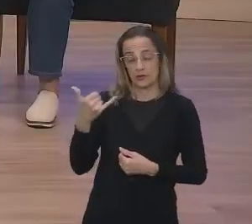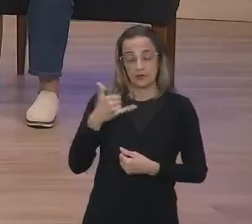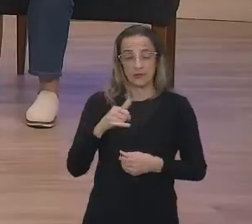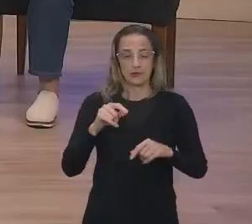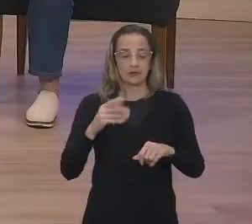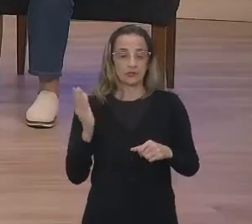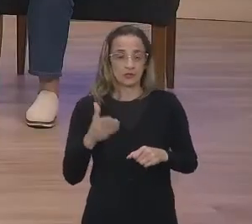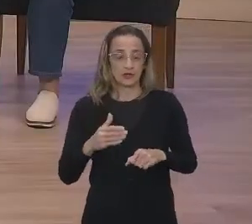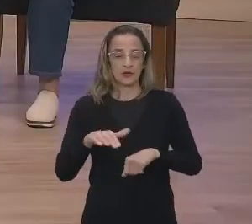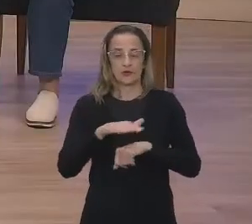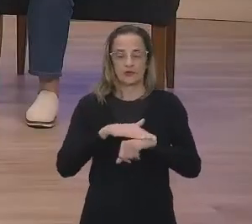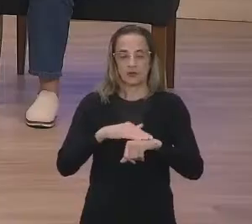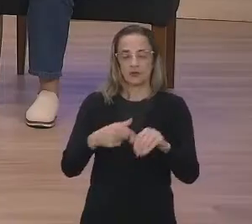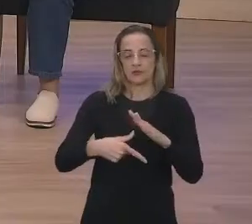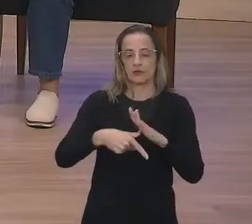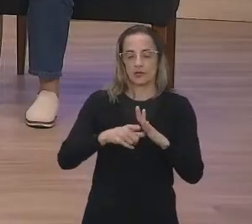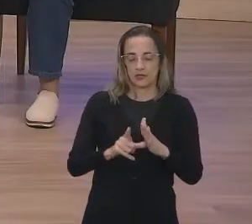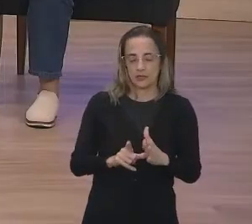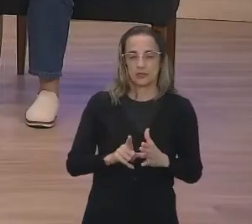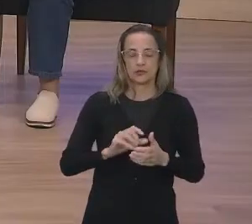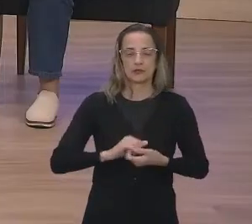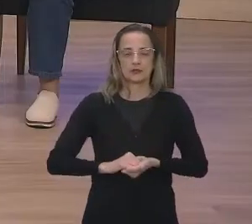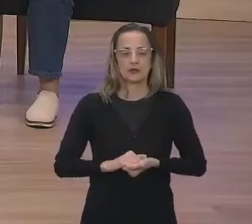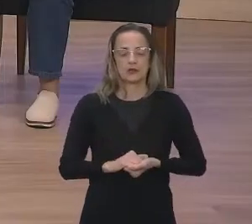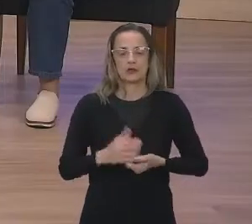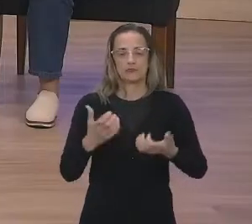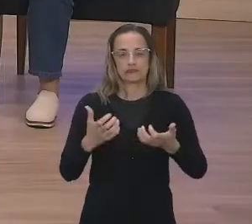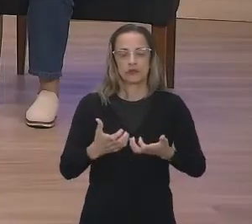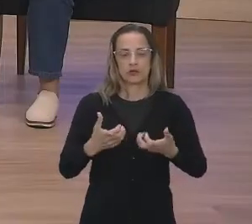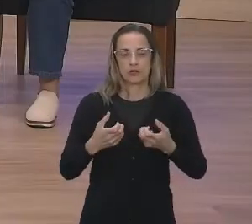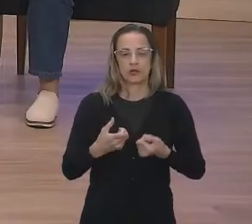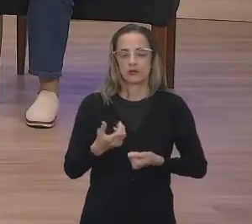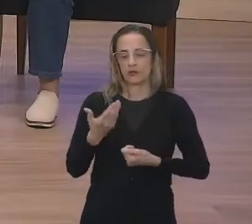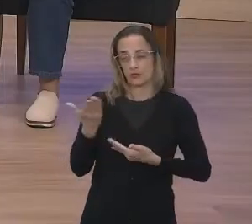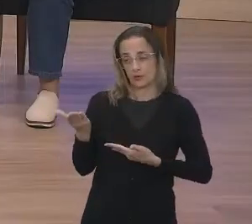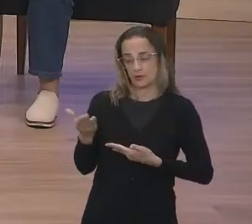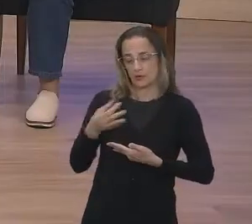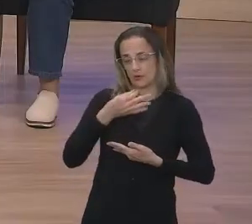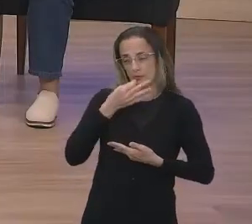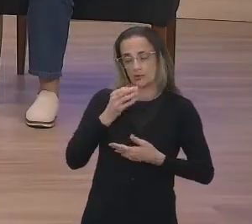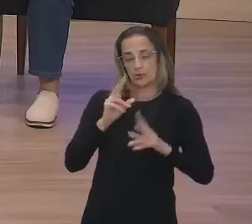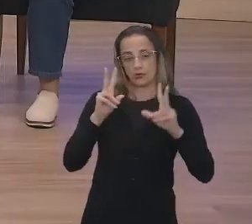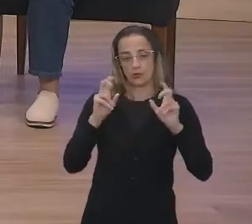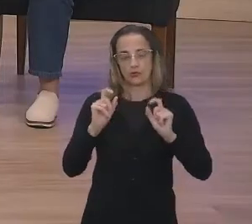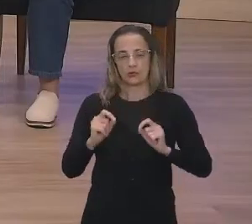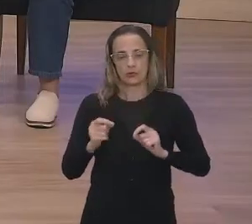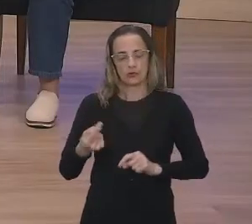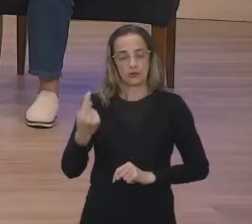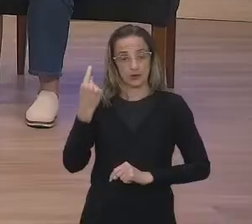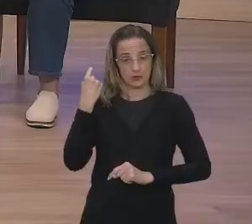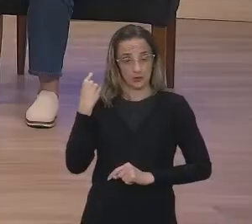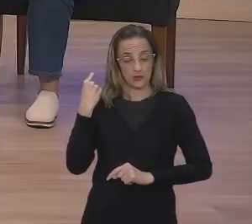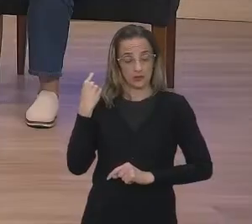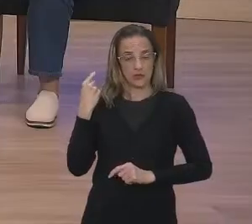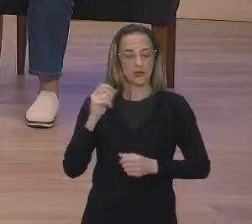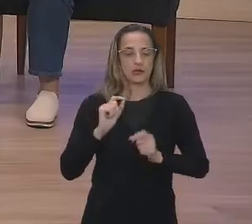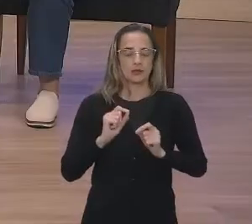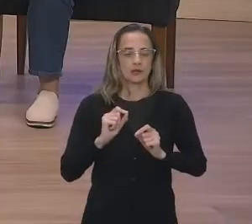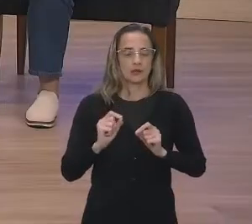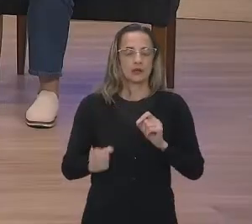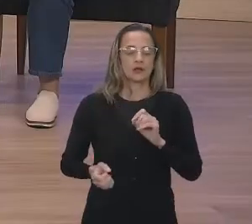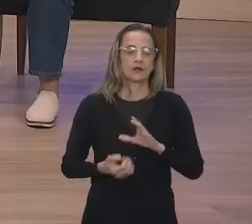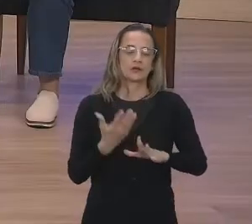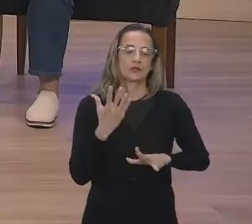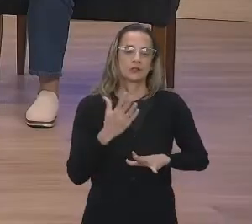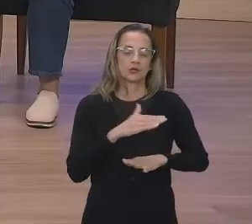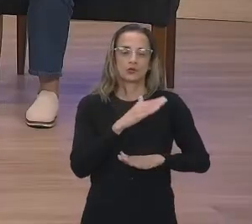tinha conversado aqui nos bastidores, né? Mas eu quero que você comente aqui. Há um tempo atrás, né, existia